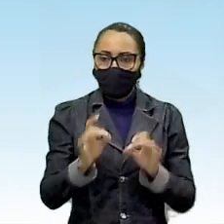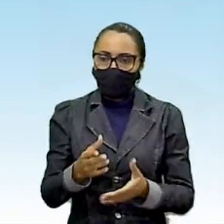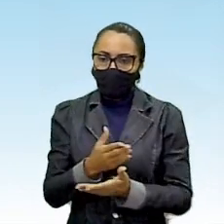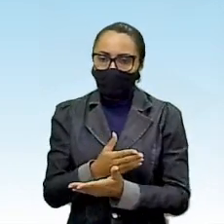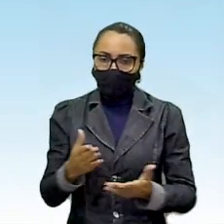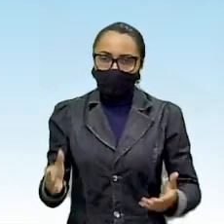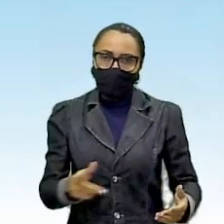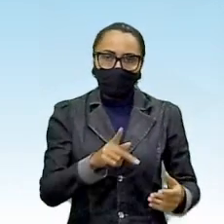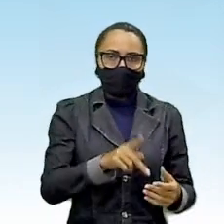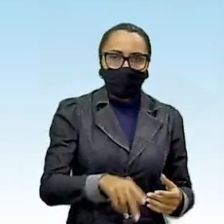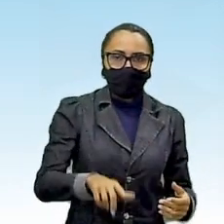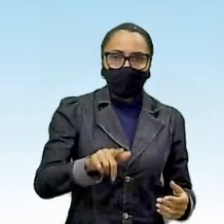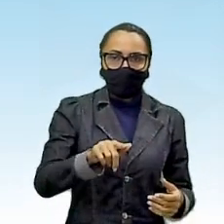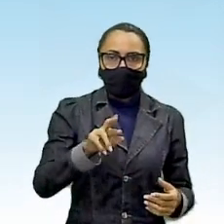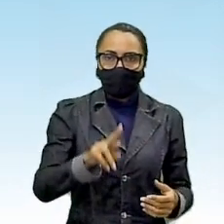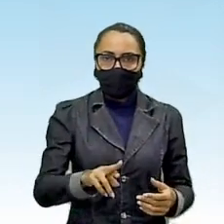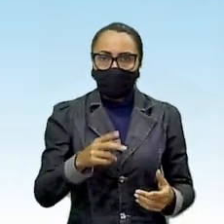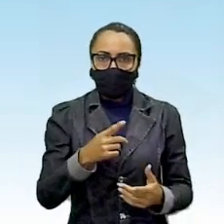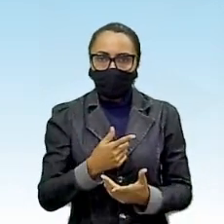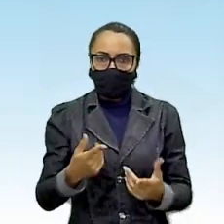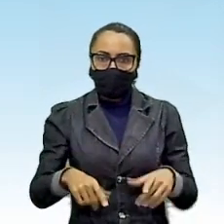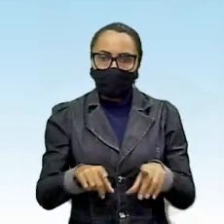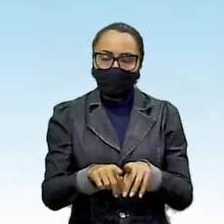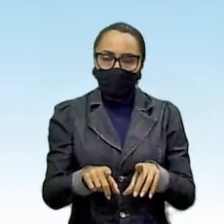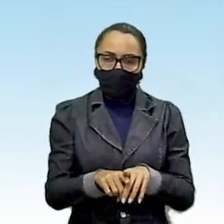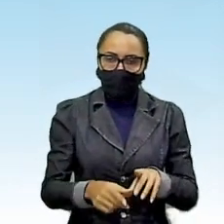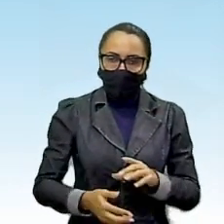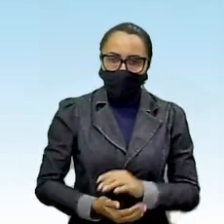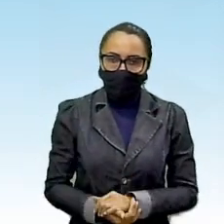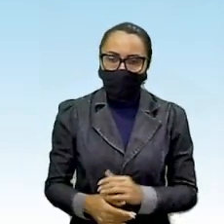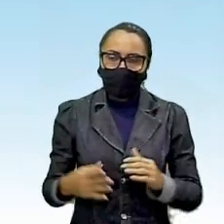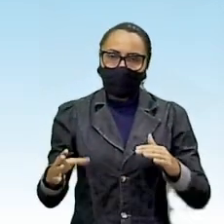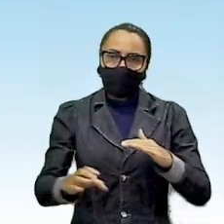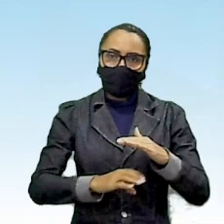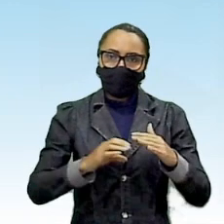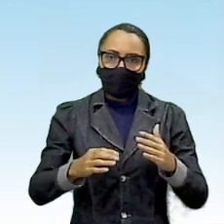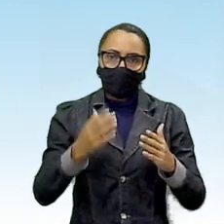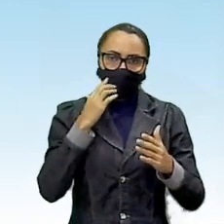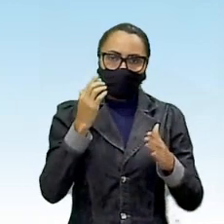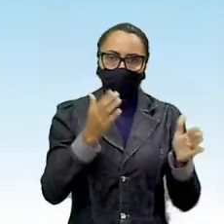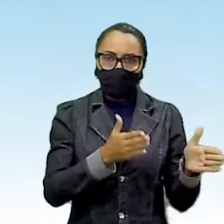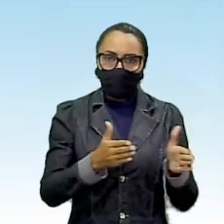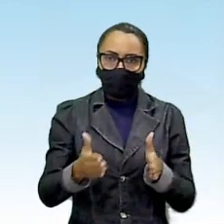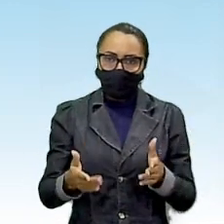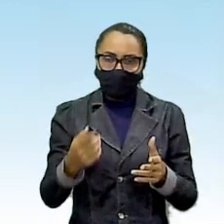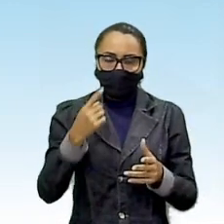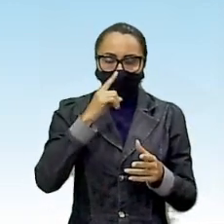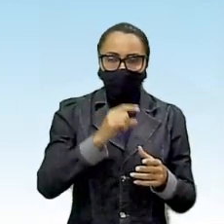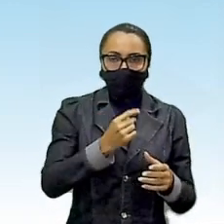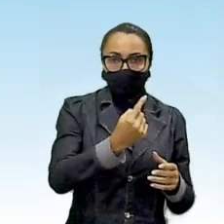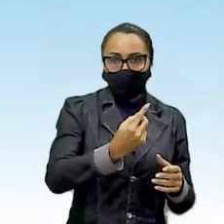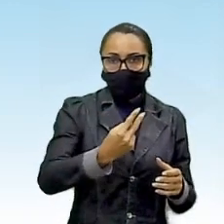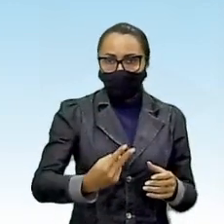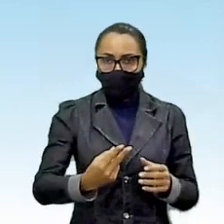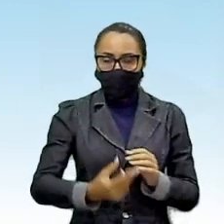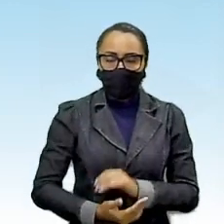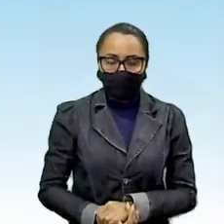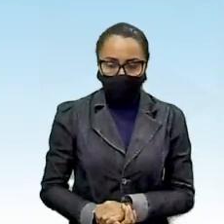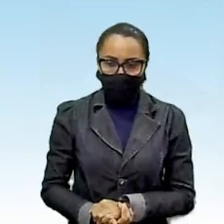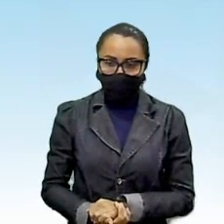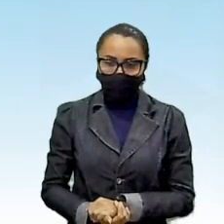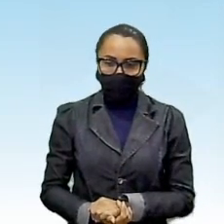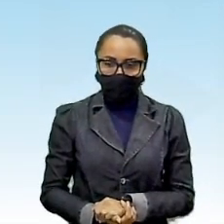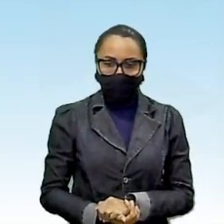o PGR, assim como a microempresa e a empresa de pequeno porte de grau de risco 1 e 2. Então, essa é uma